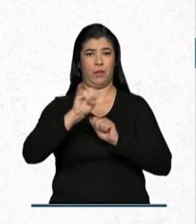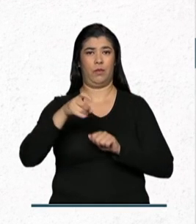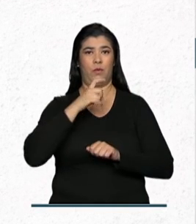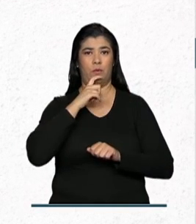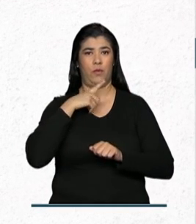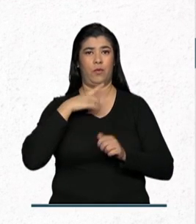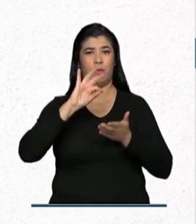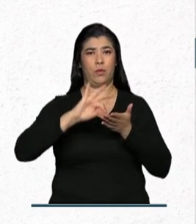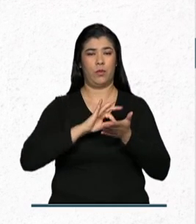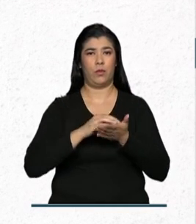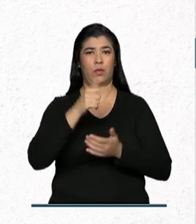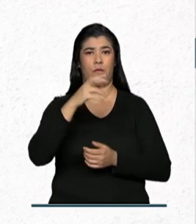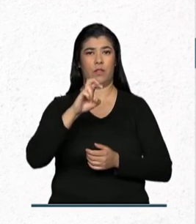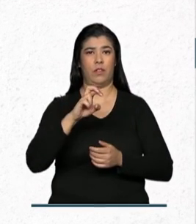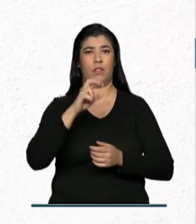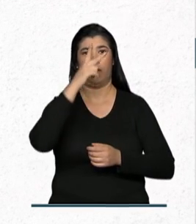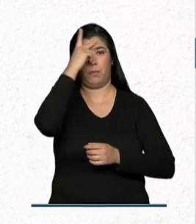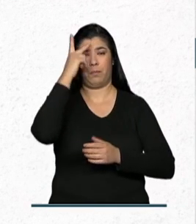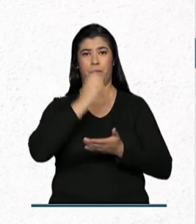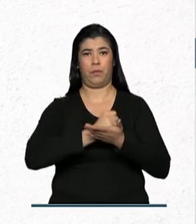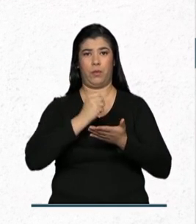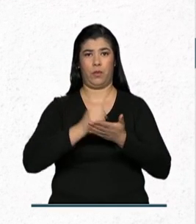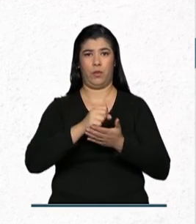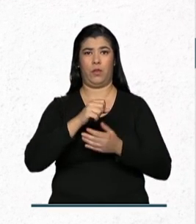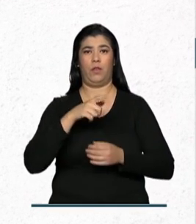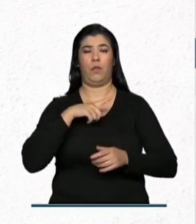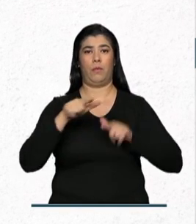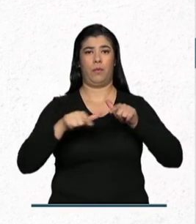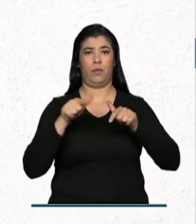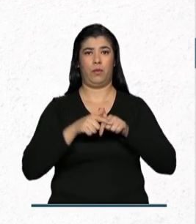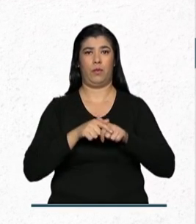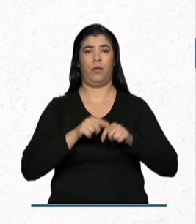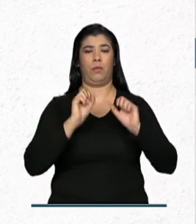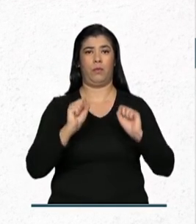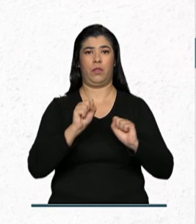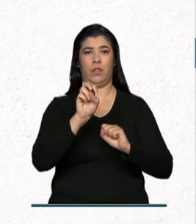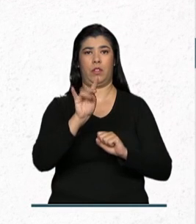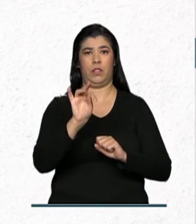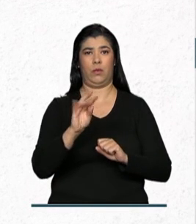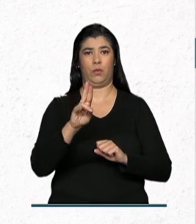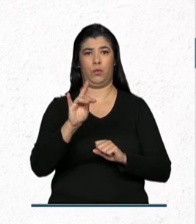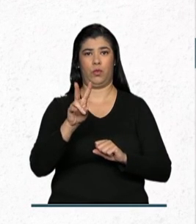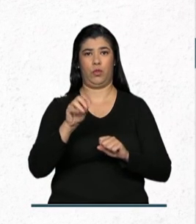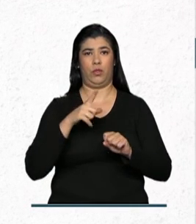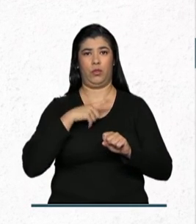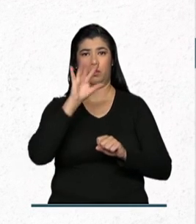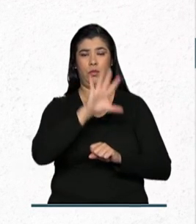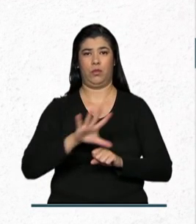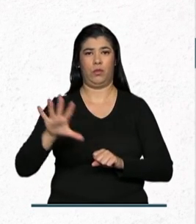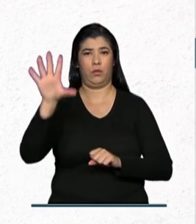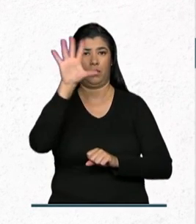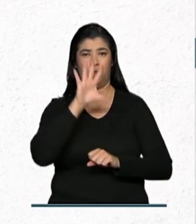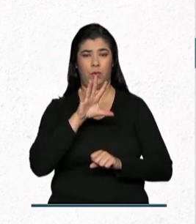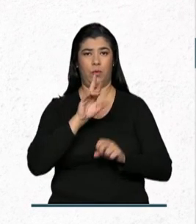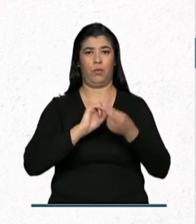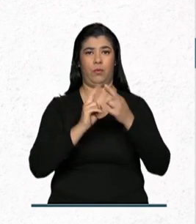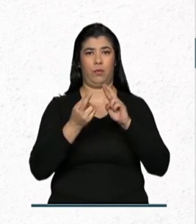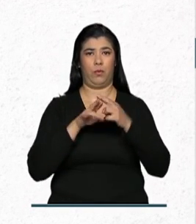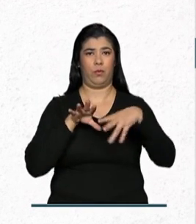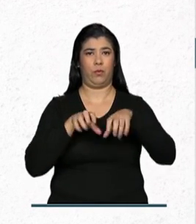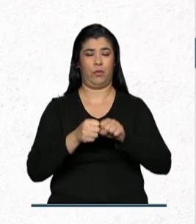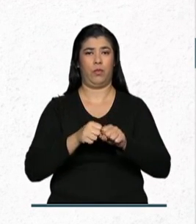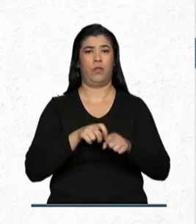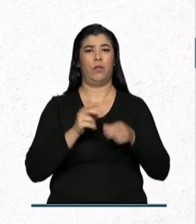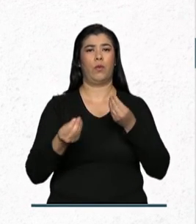de 25 mil servidores do Poder Executivo Federal que irão integrar a Rede Nacional de Certificadores. Eles irão atuar